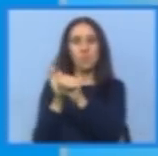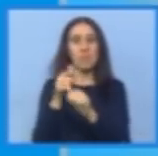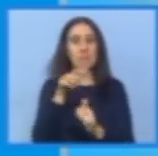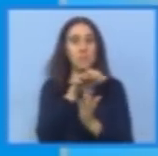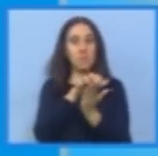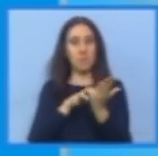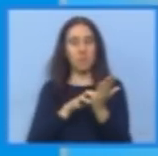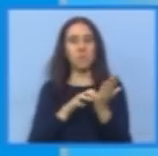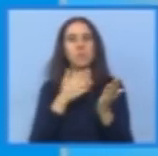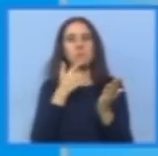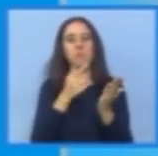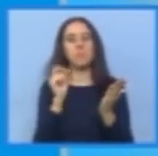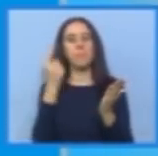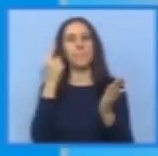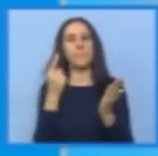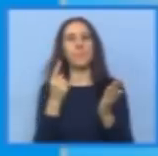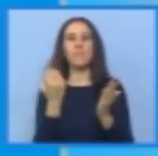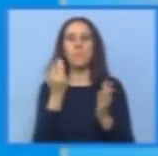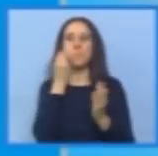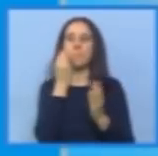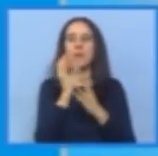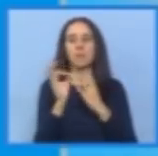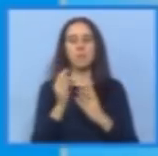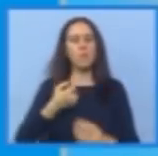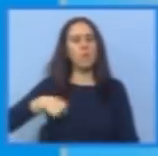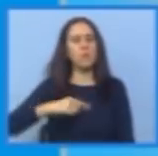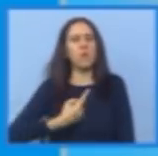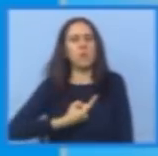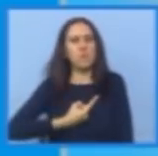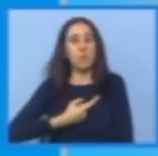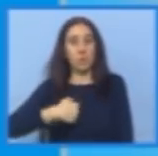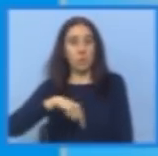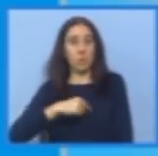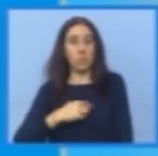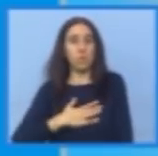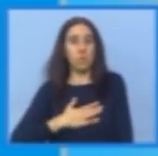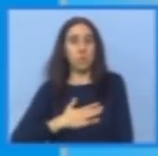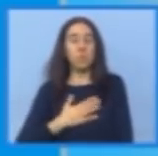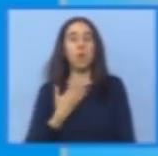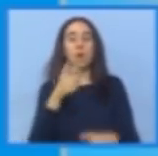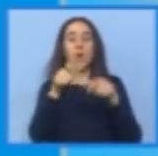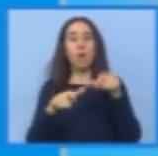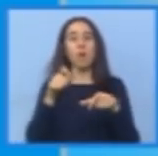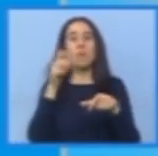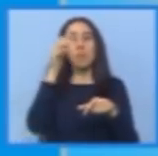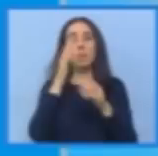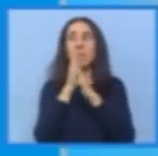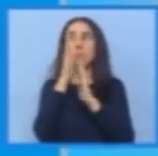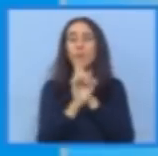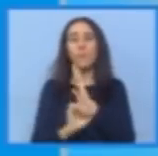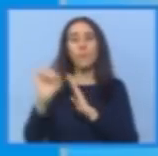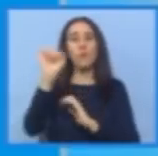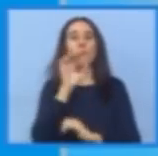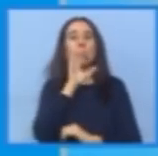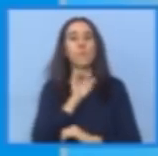por caracterizar exatamente quem é que nós somos. Nós somos criaturas de Deus, somos filhos de Deus. Vós